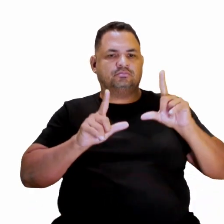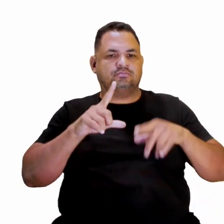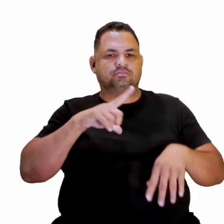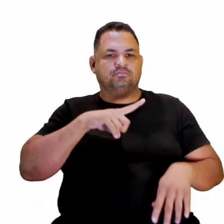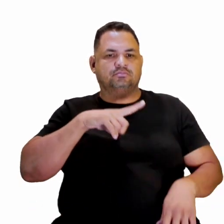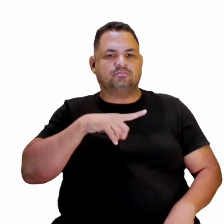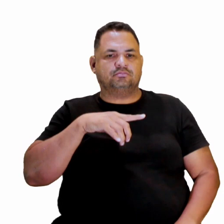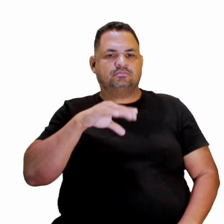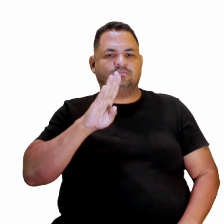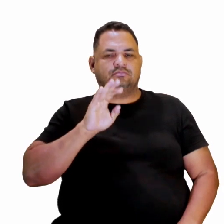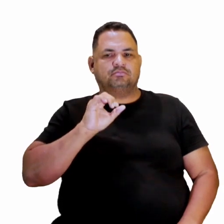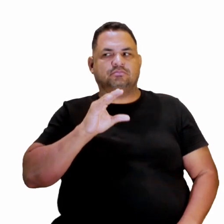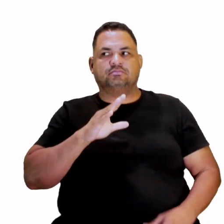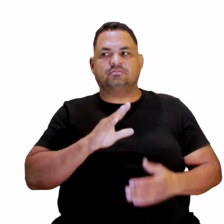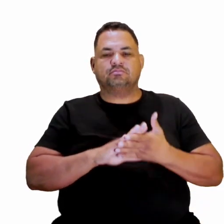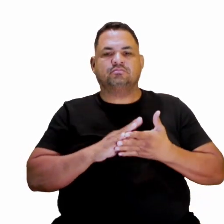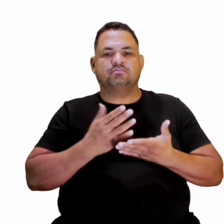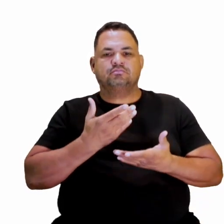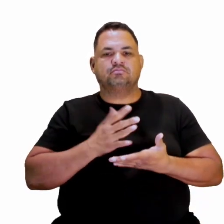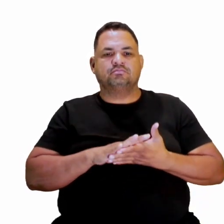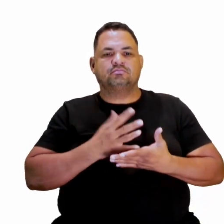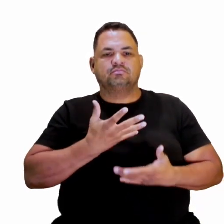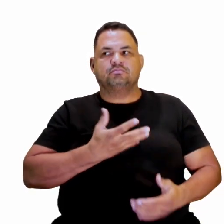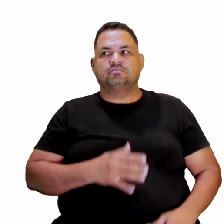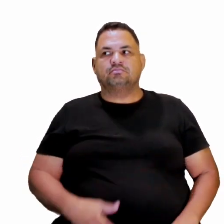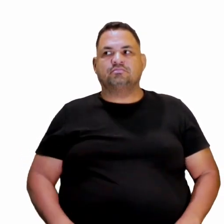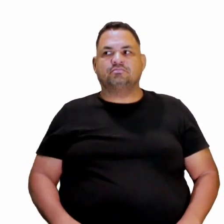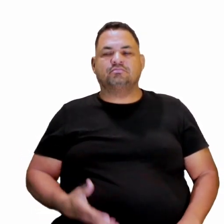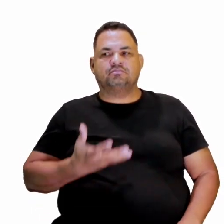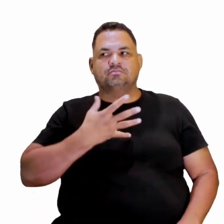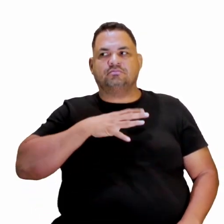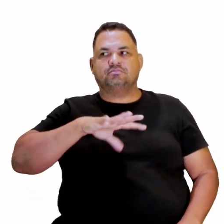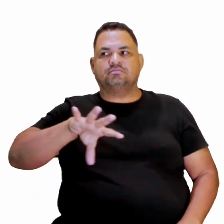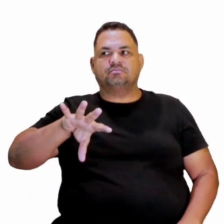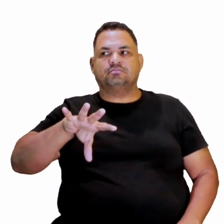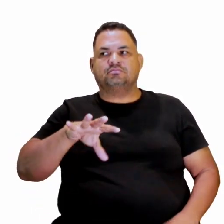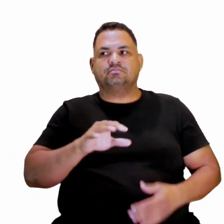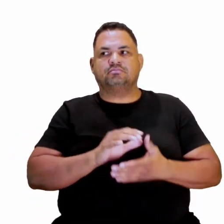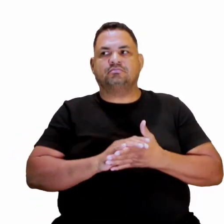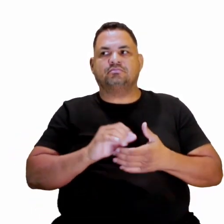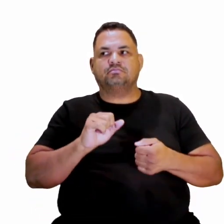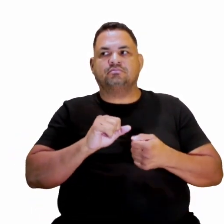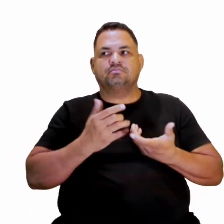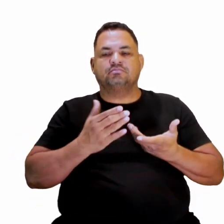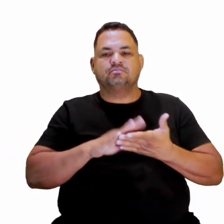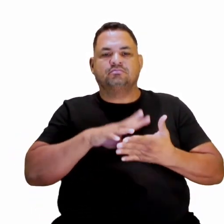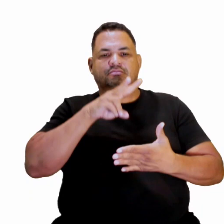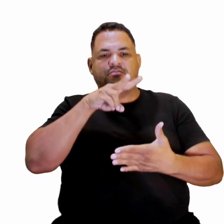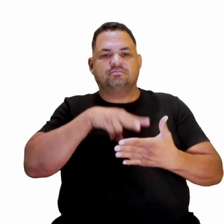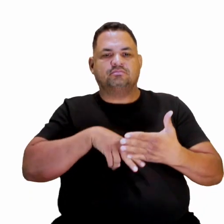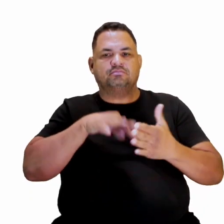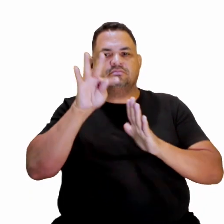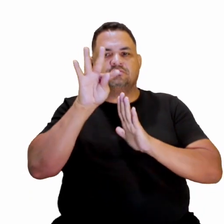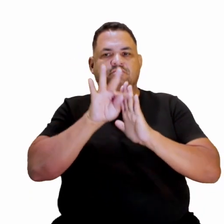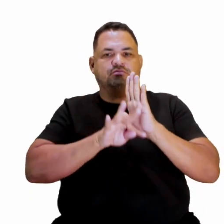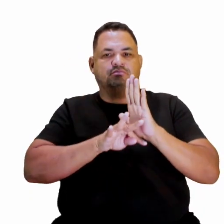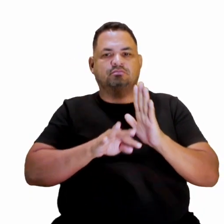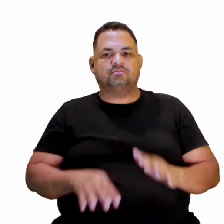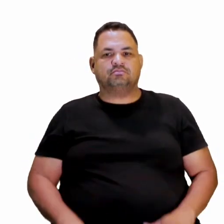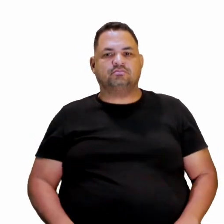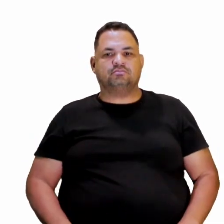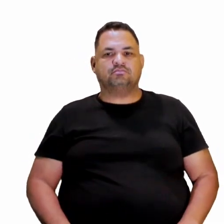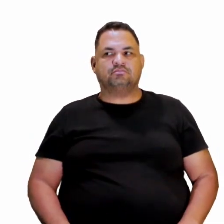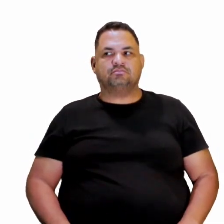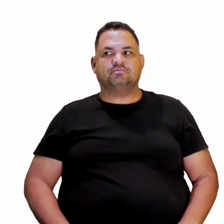algum BO aqui comigo, porque eu nem queria dar resposta agora, ia fazer todo um suspense para ler o texto, mas essa TV é uma